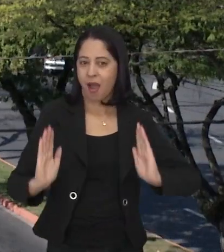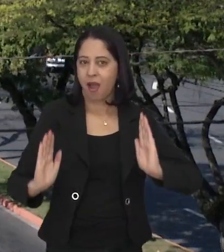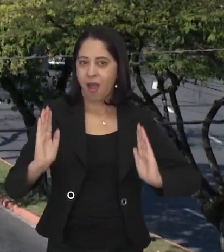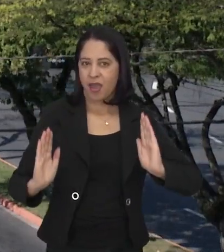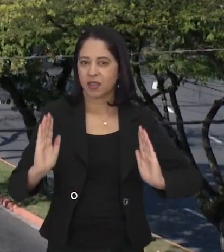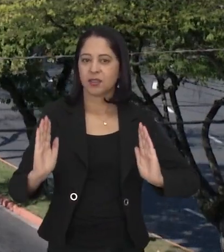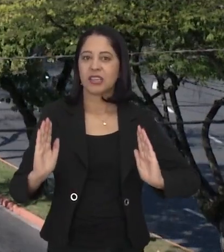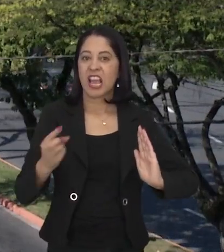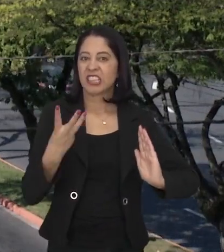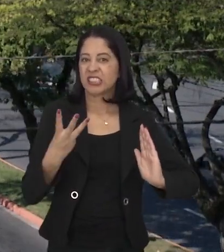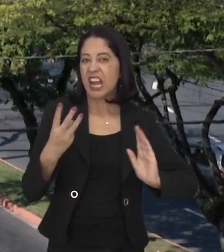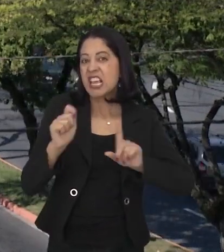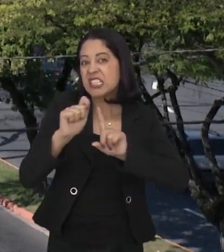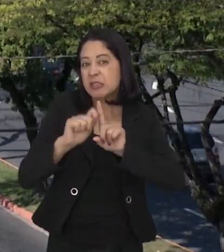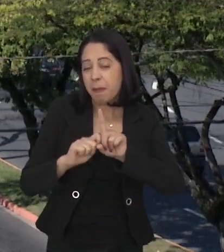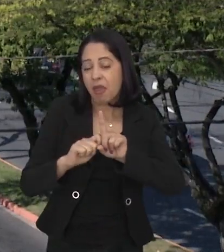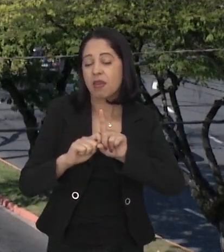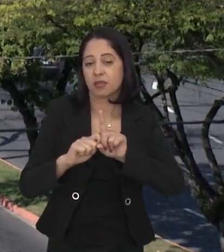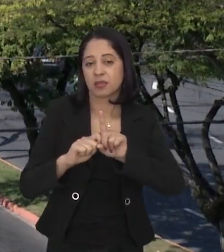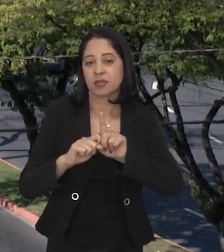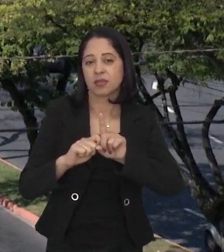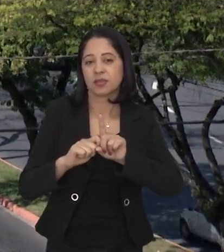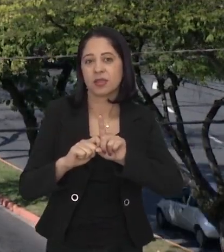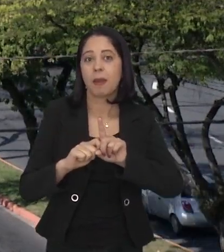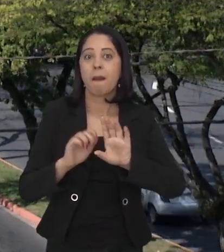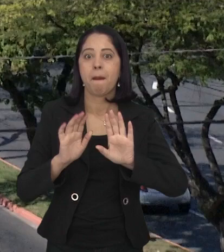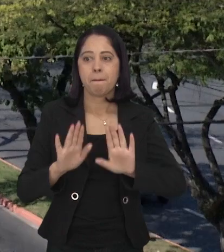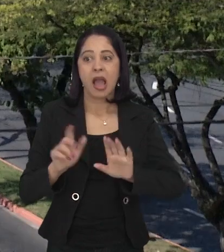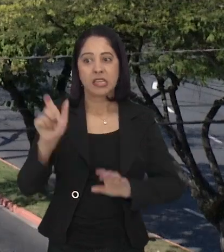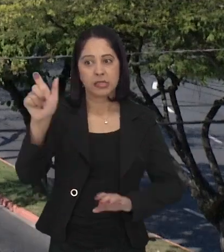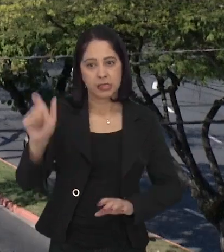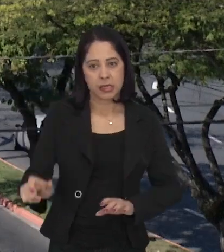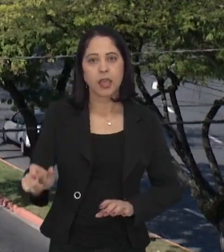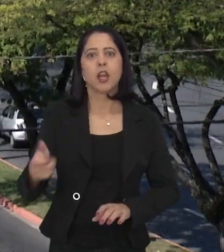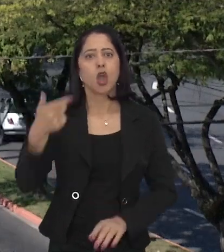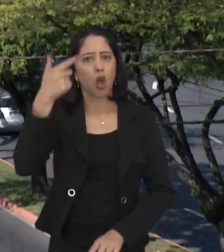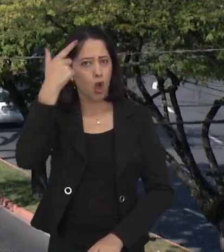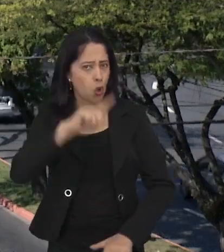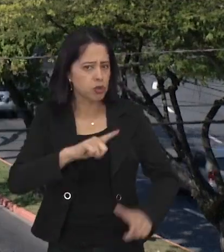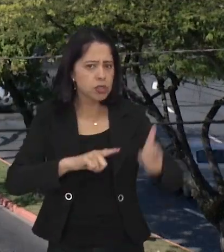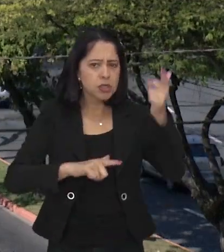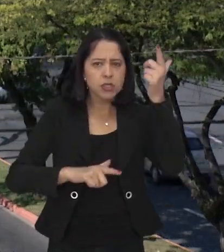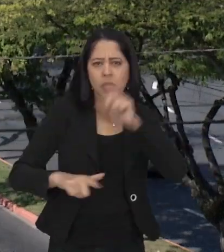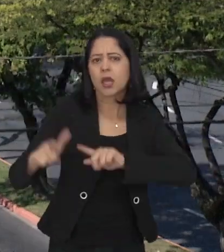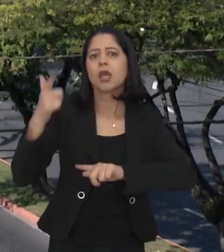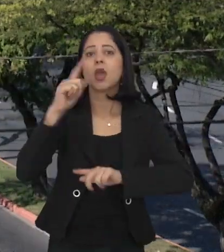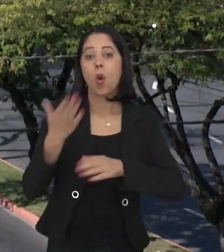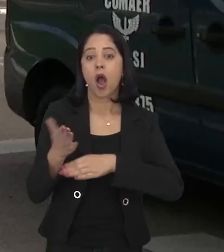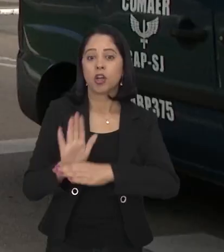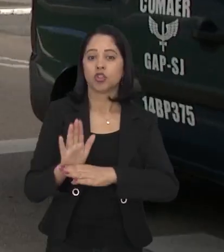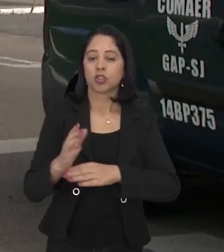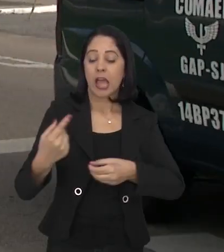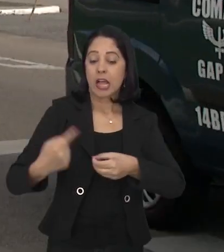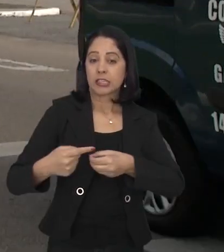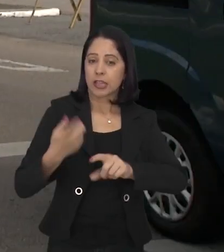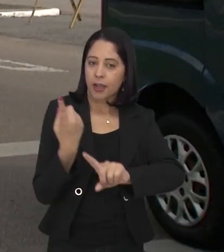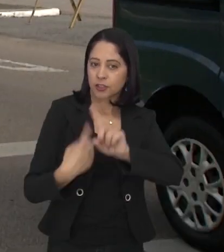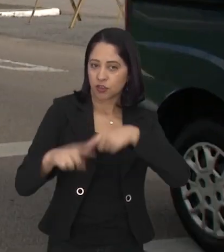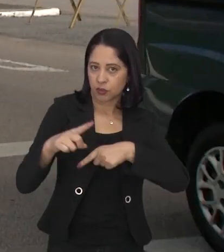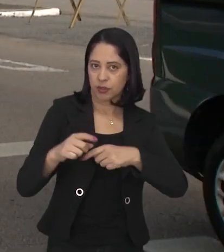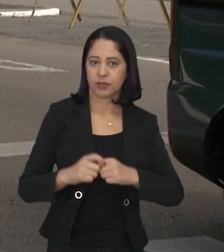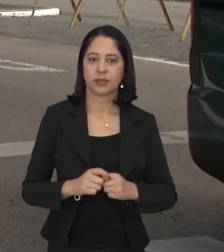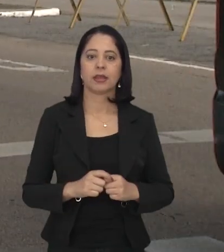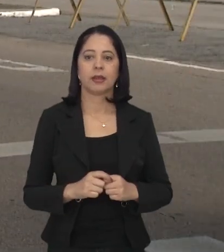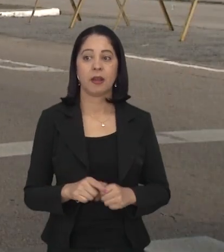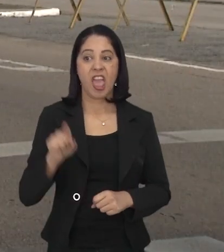durou somente 3 meses, mas tempo suficiente para trazer grandes avanços para a cidade. Durante a gestão,